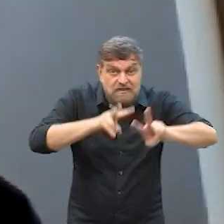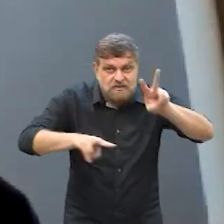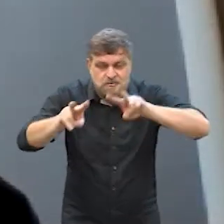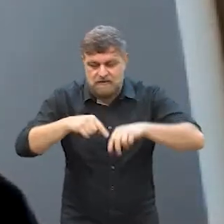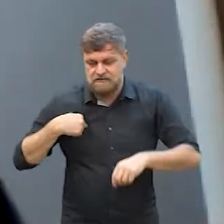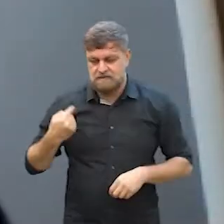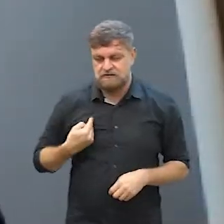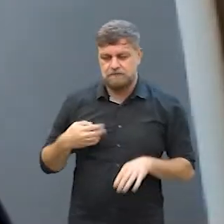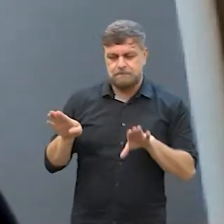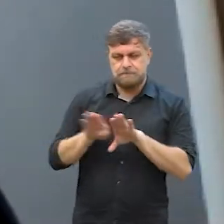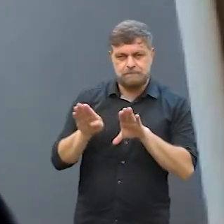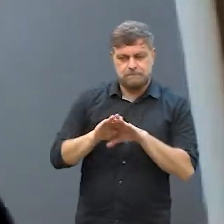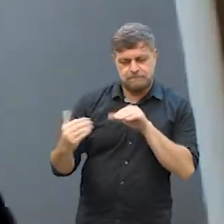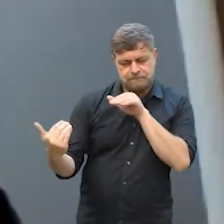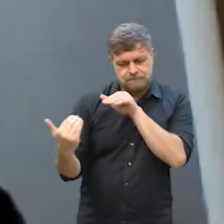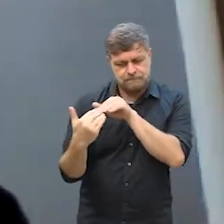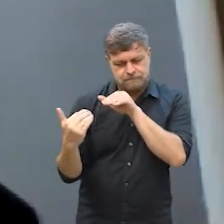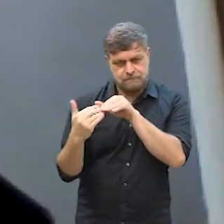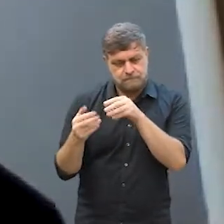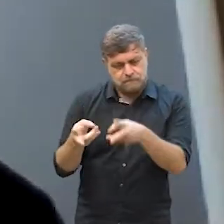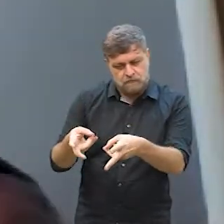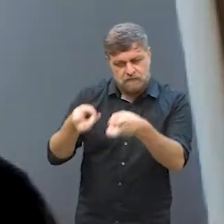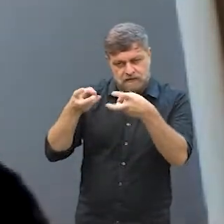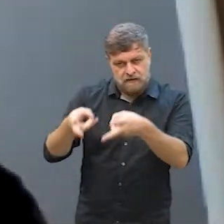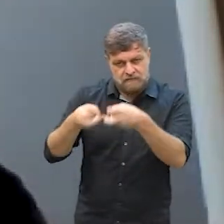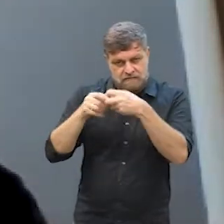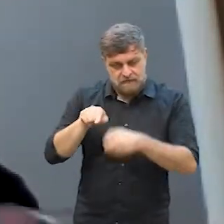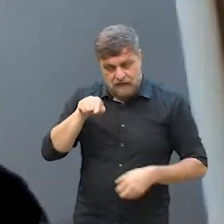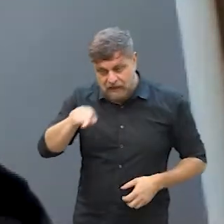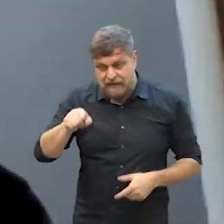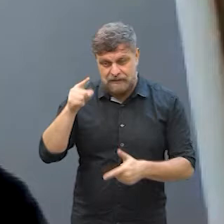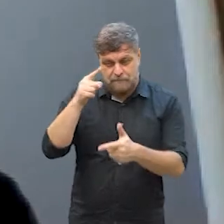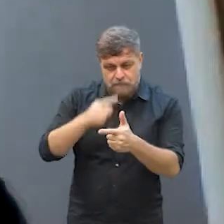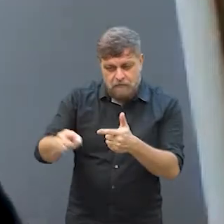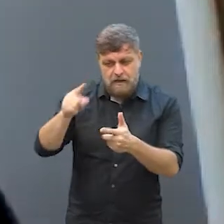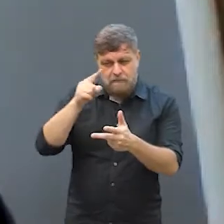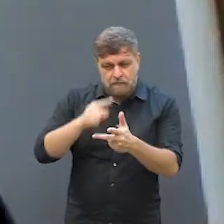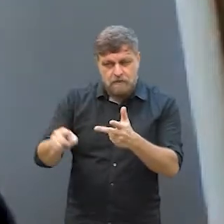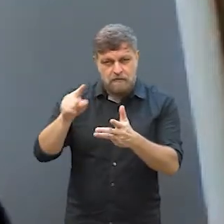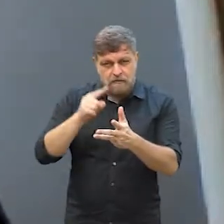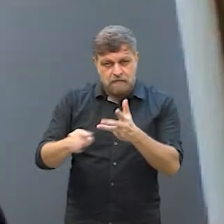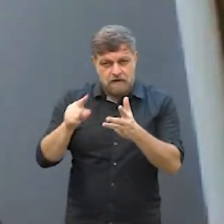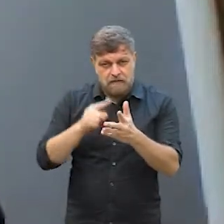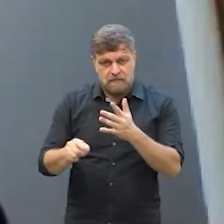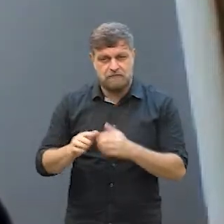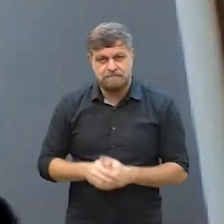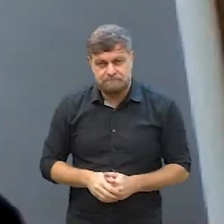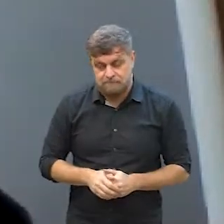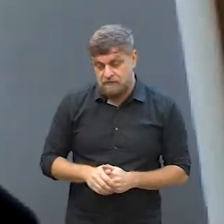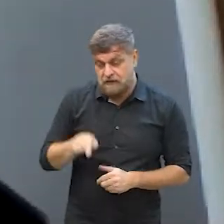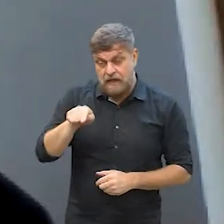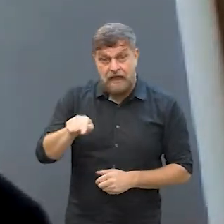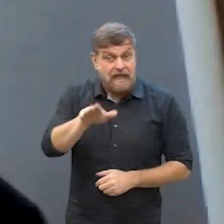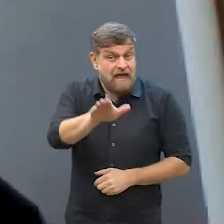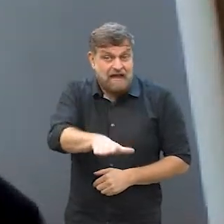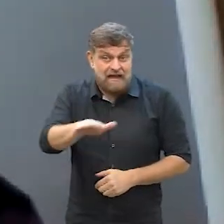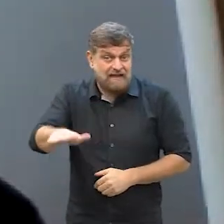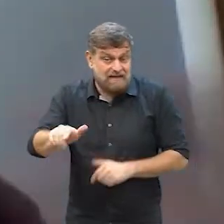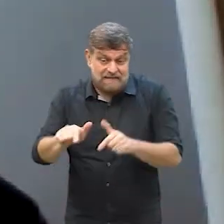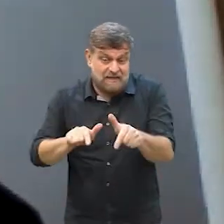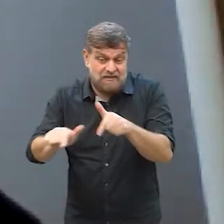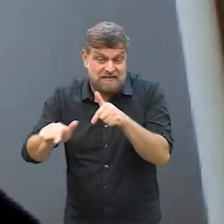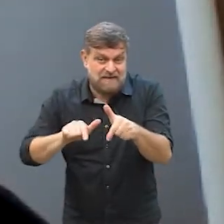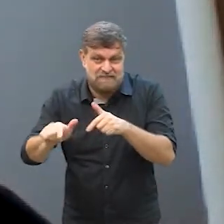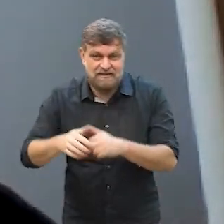você visualizar aí as principais dores, né, problemas do público com quem você está trabalhando, né? E